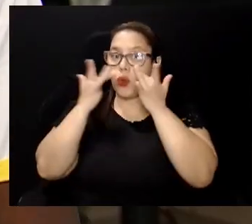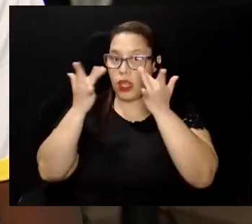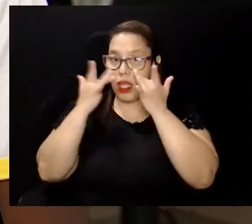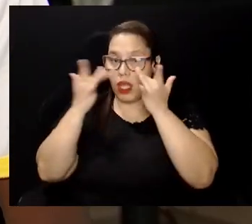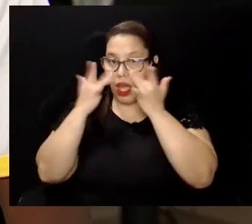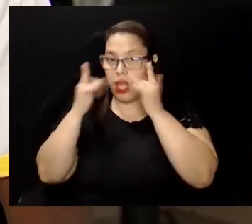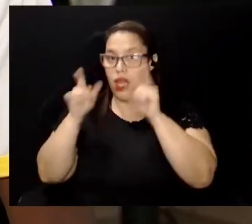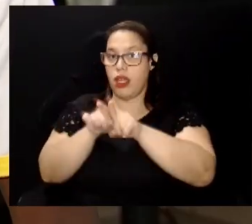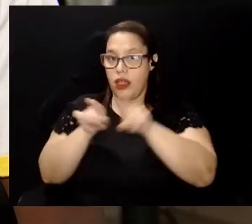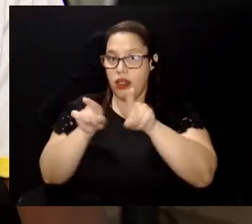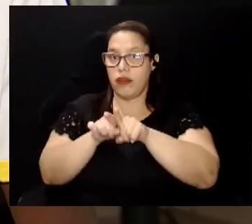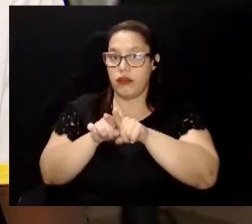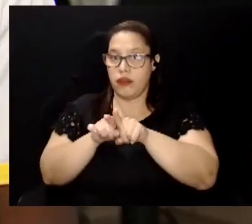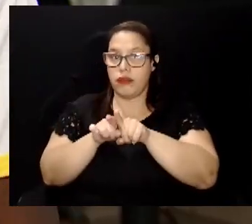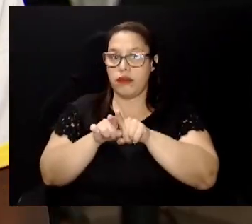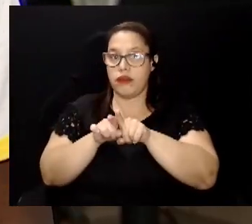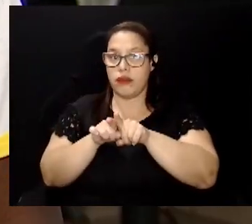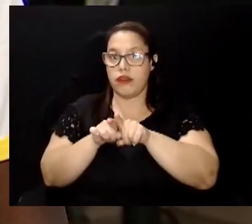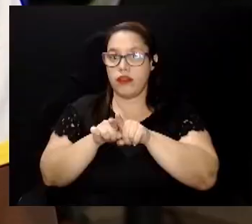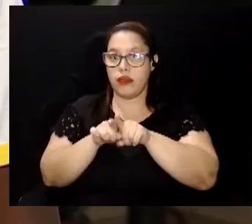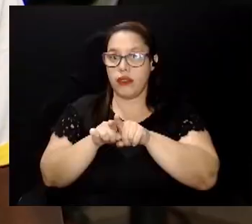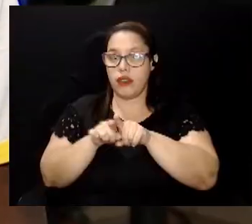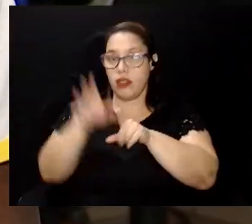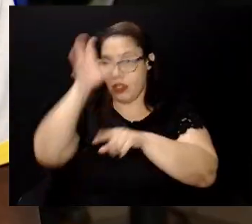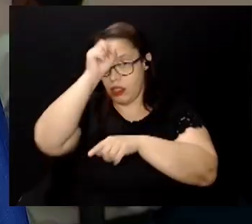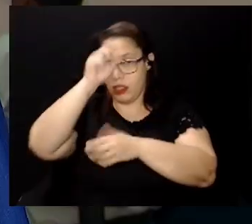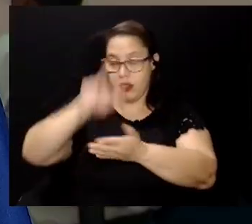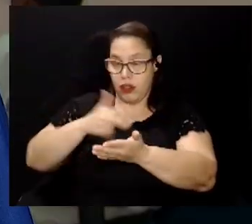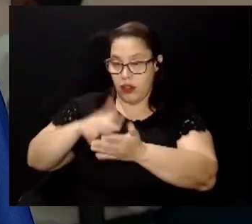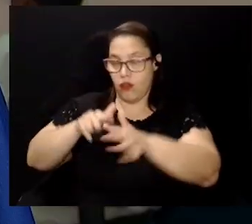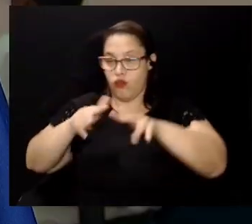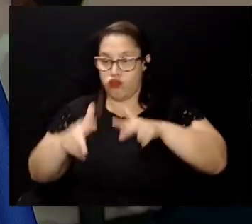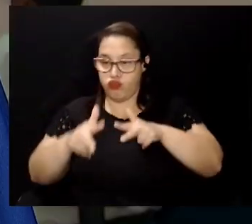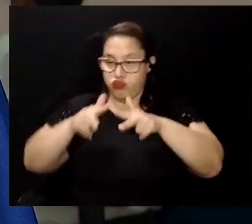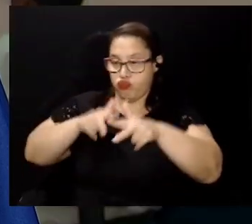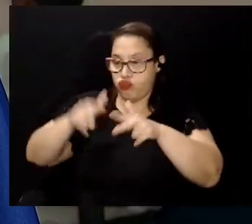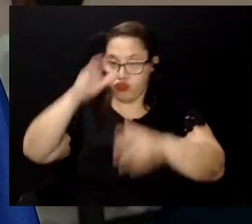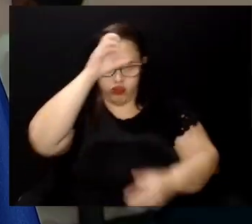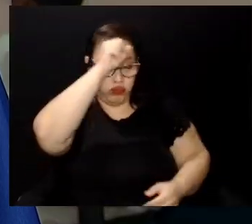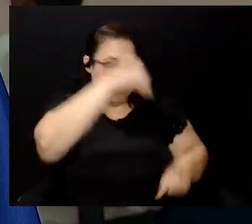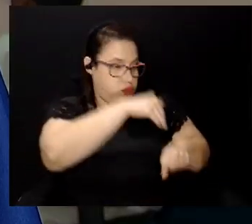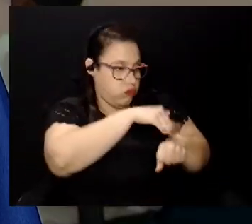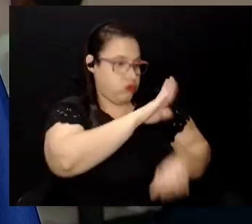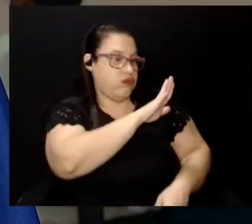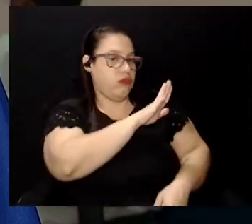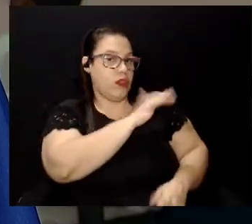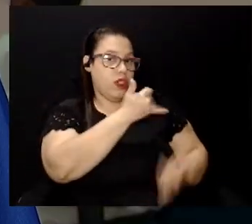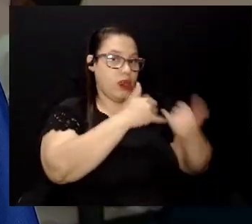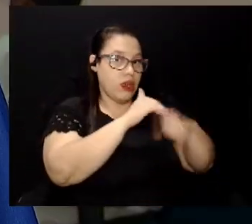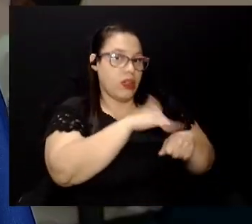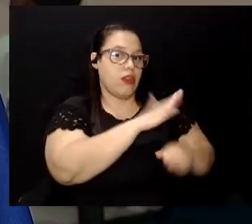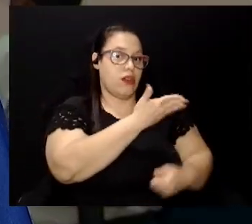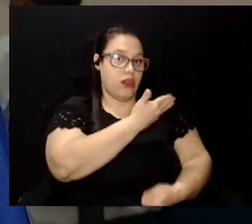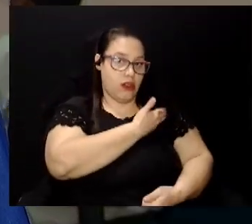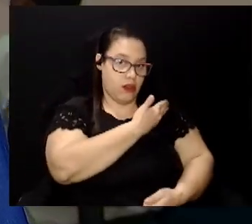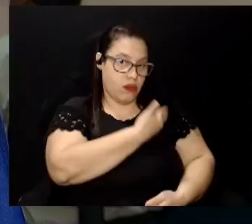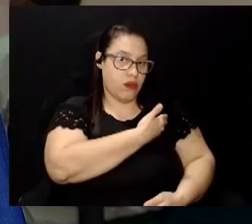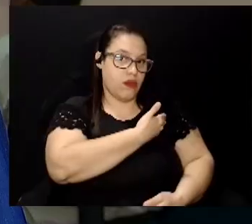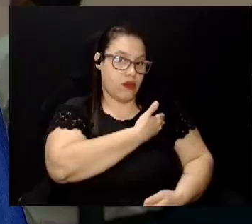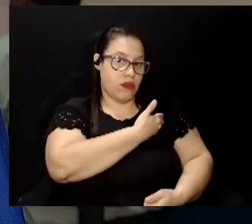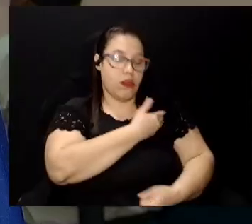teatro e eu também aprendo hip hop. Aprender mais e brincar mais com os